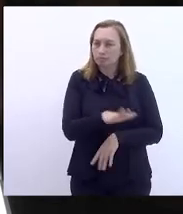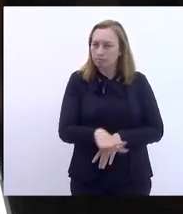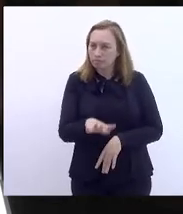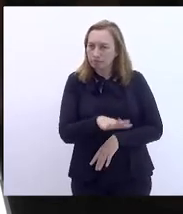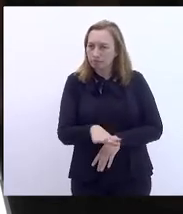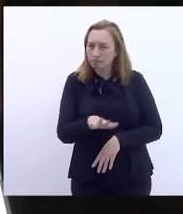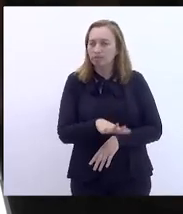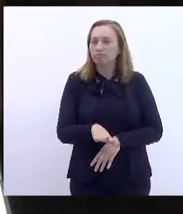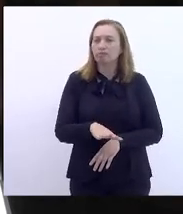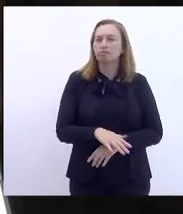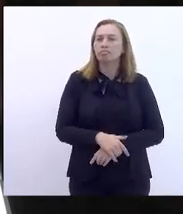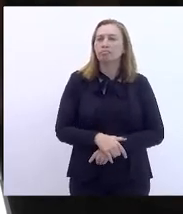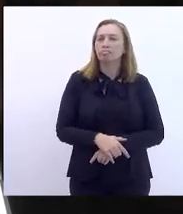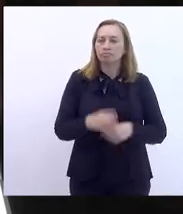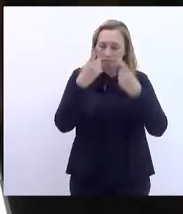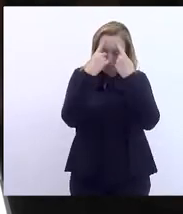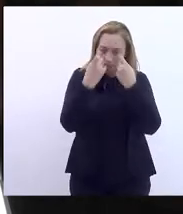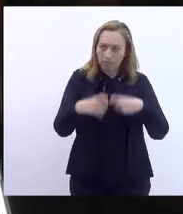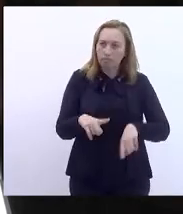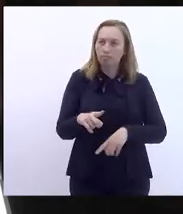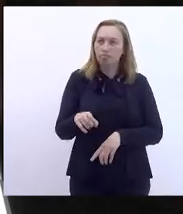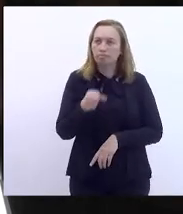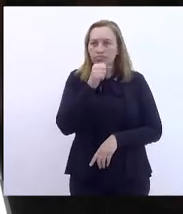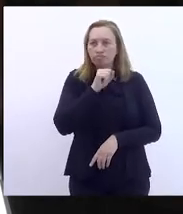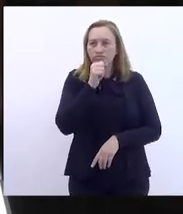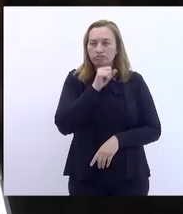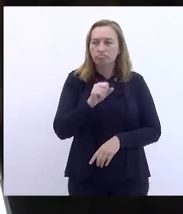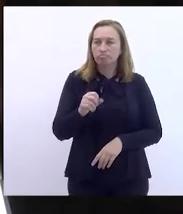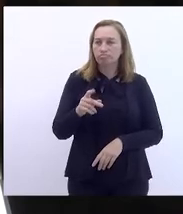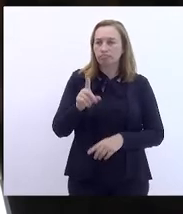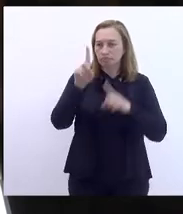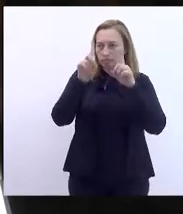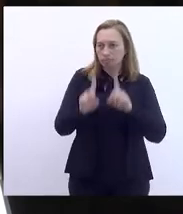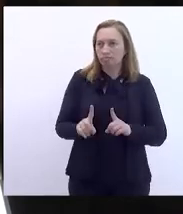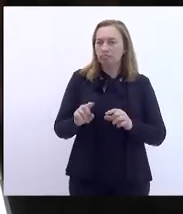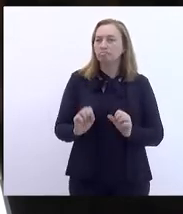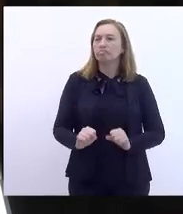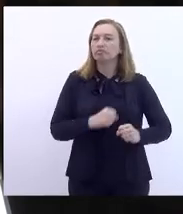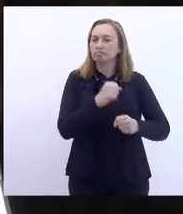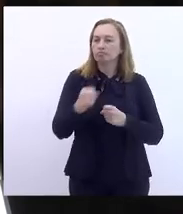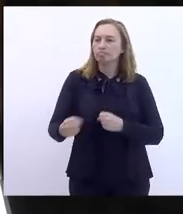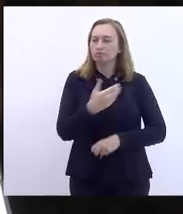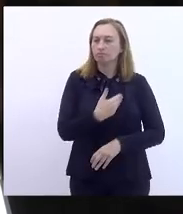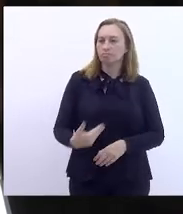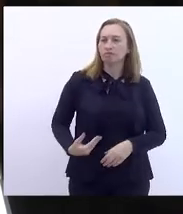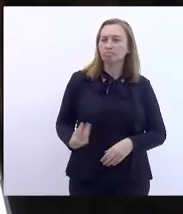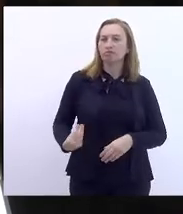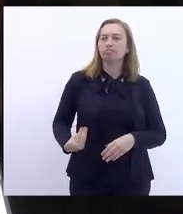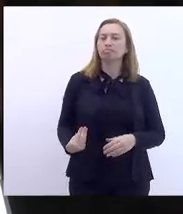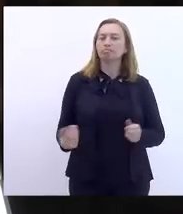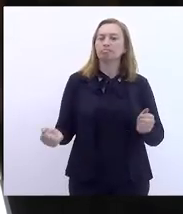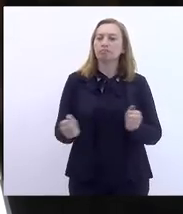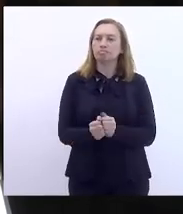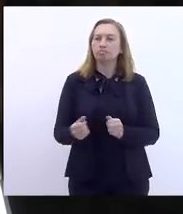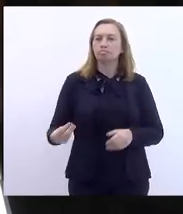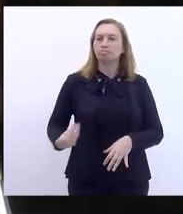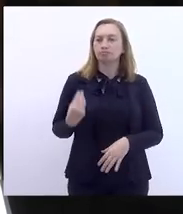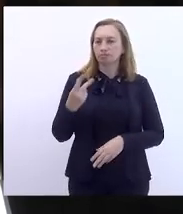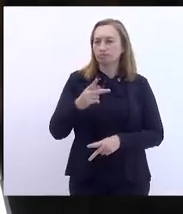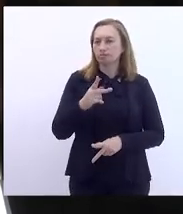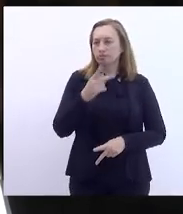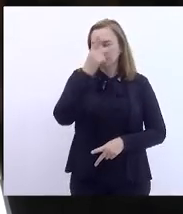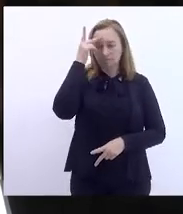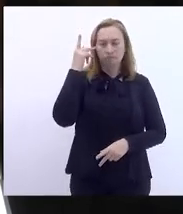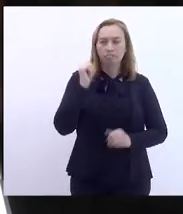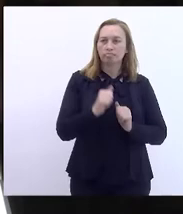contra idosos e deficientes são importância de um poder público presente na vida das pessoas para